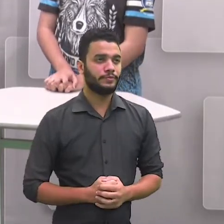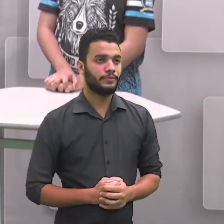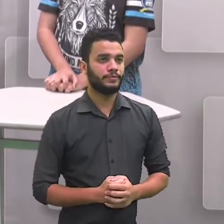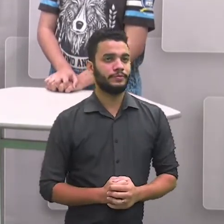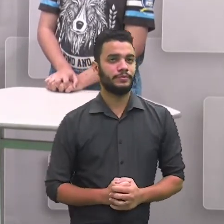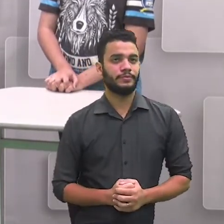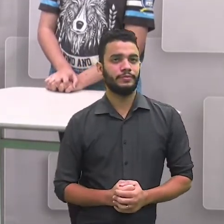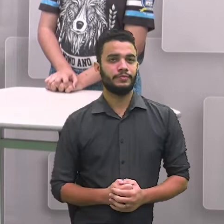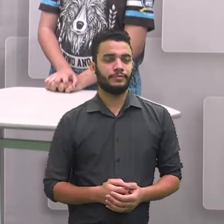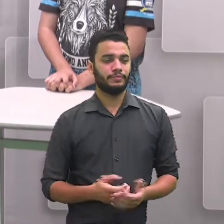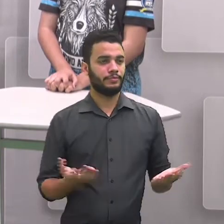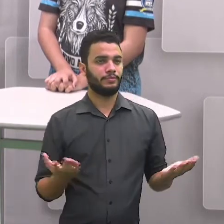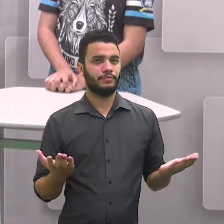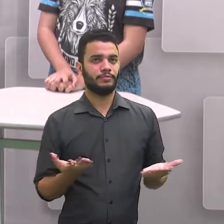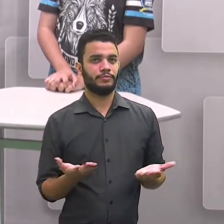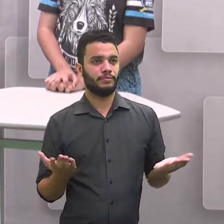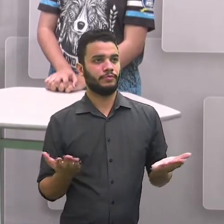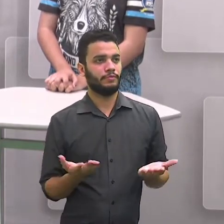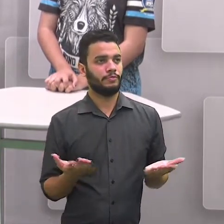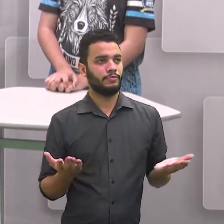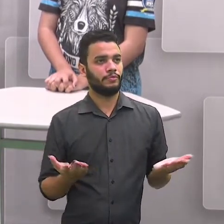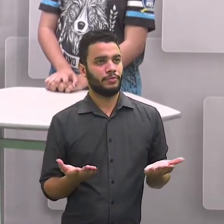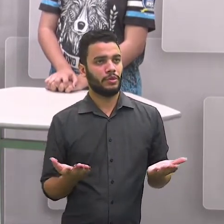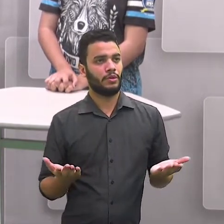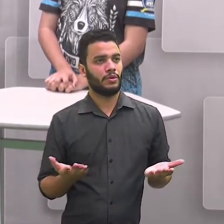Agora vamos pra você.